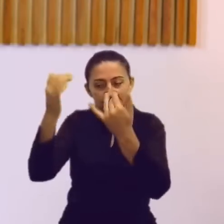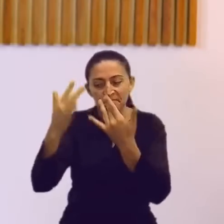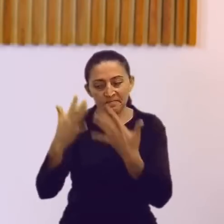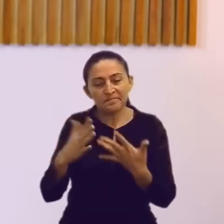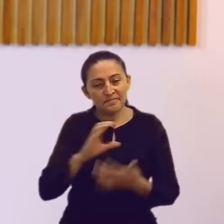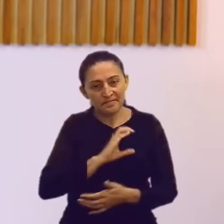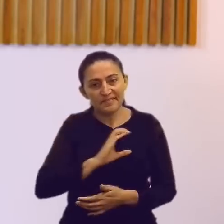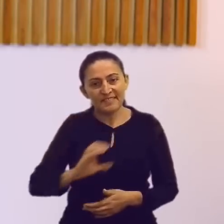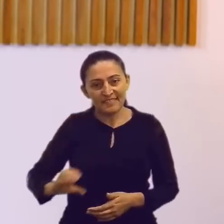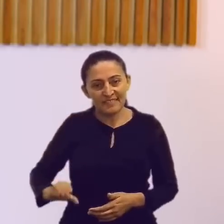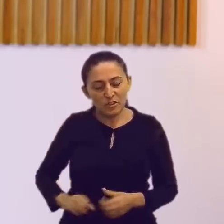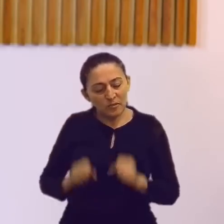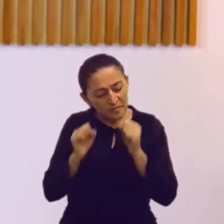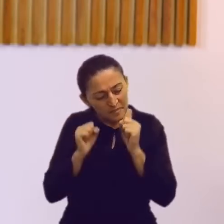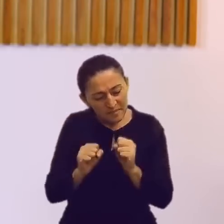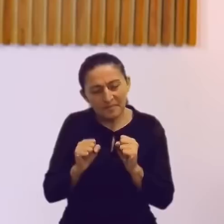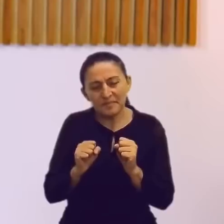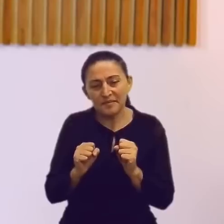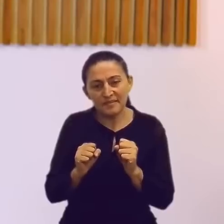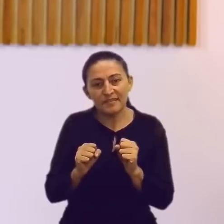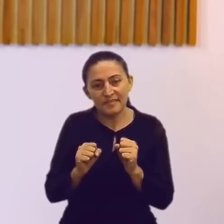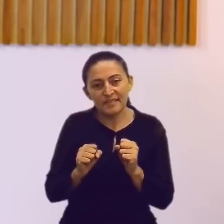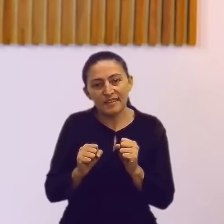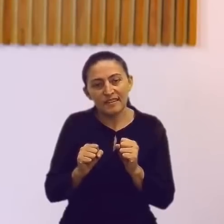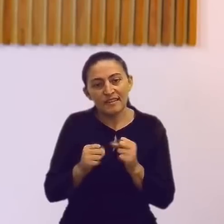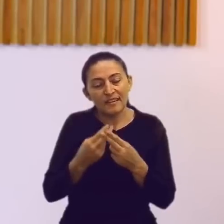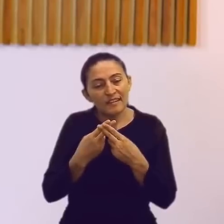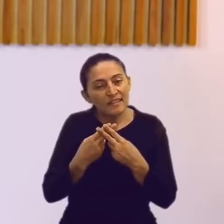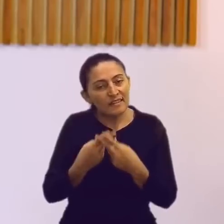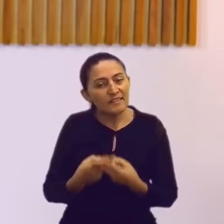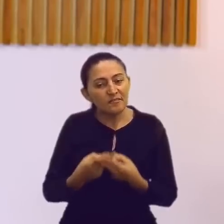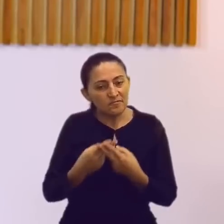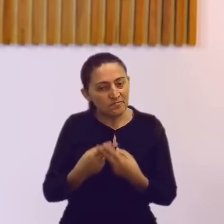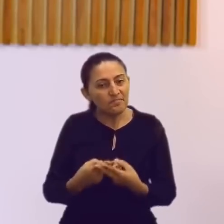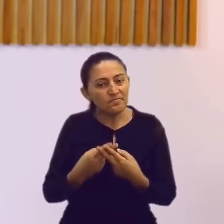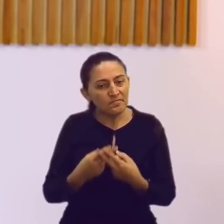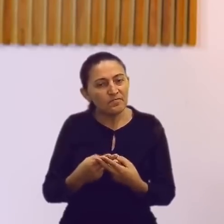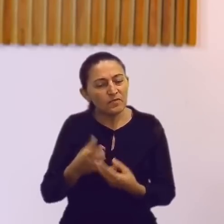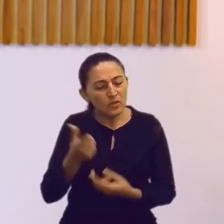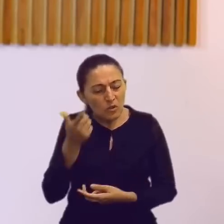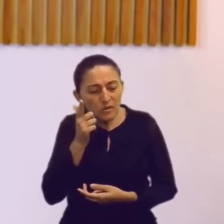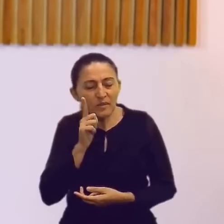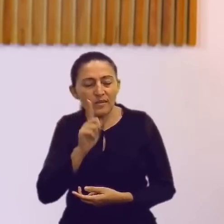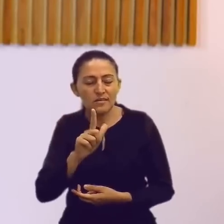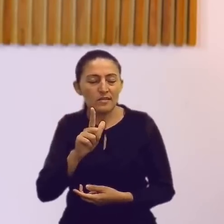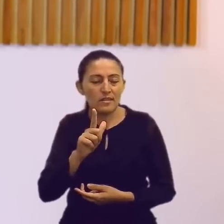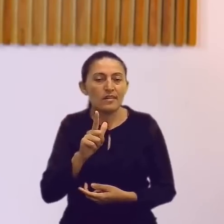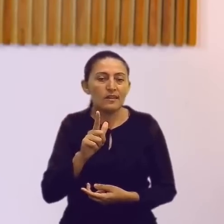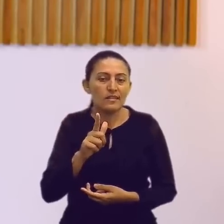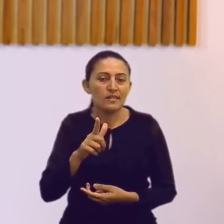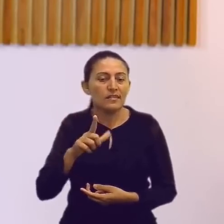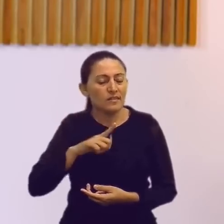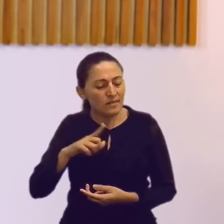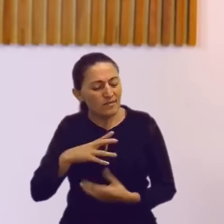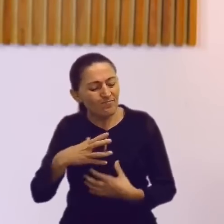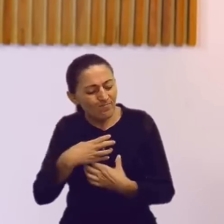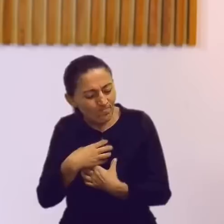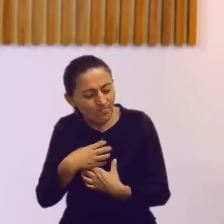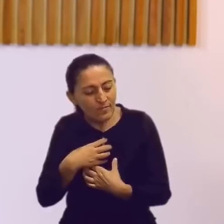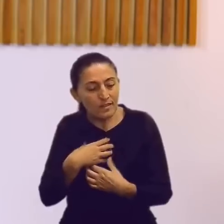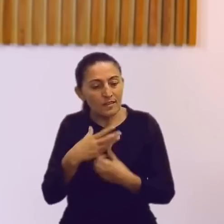de você sendo uma pessoa com domínio próprio, uma pessoa dócil, uma